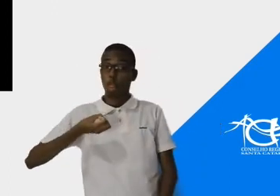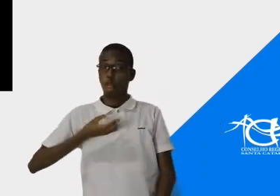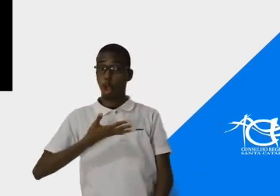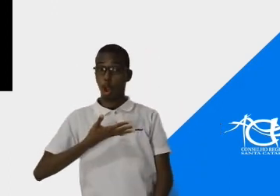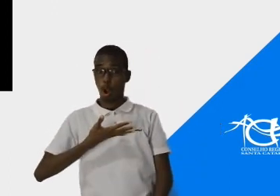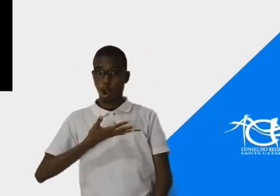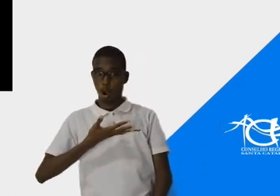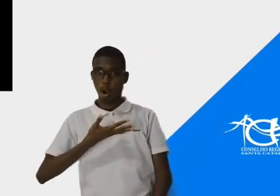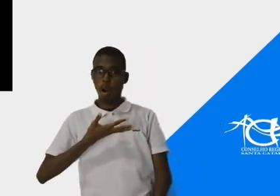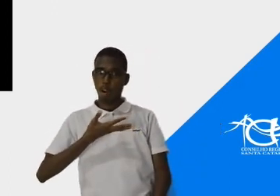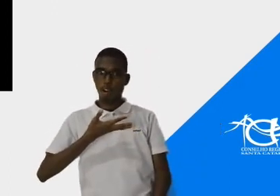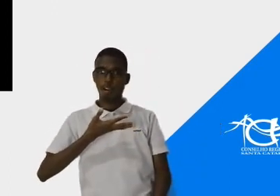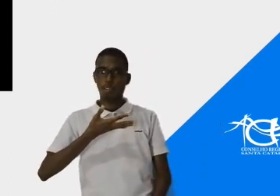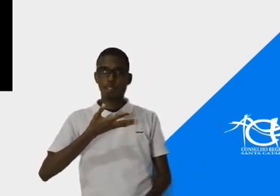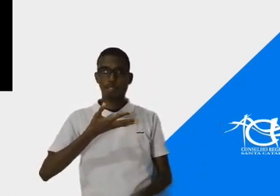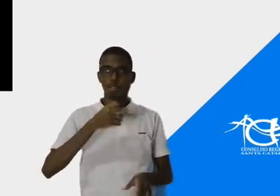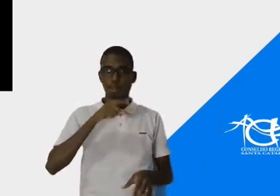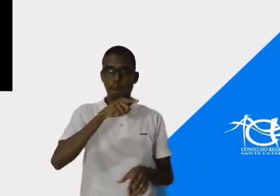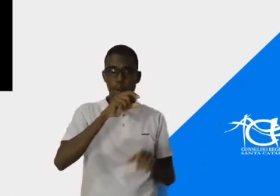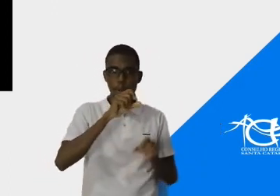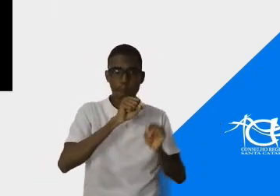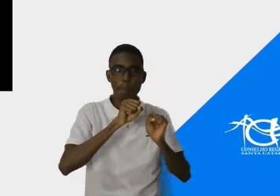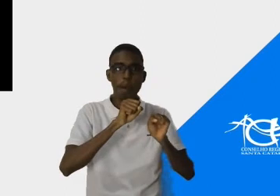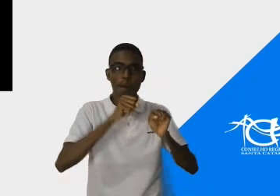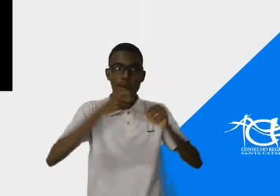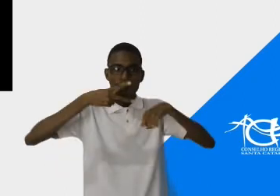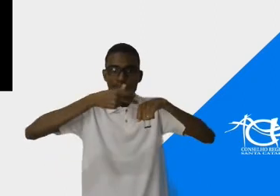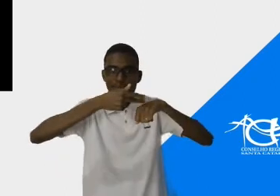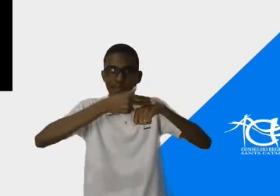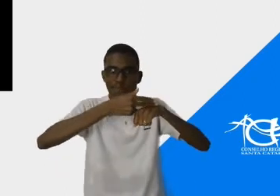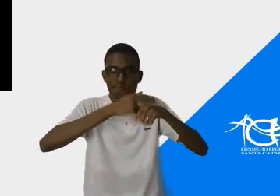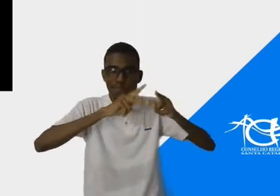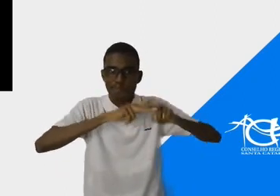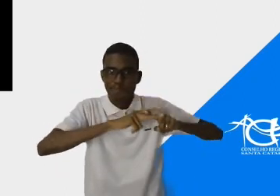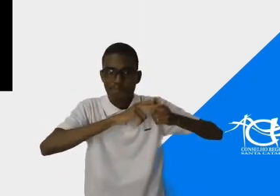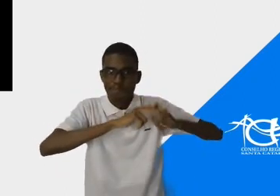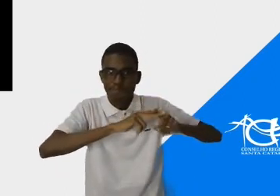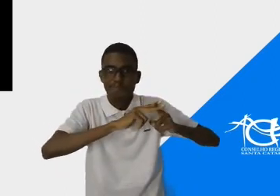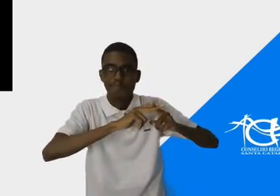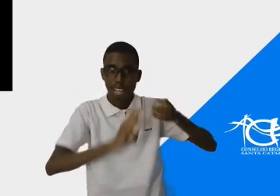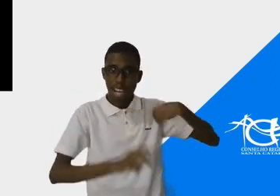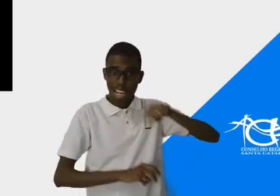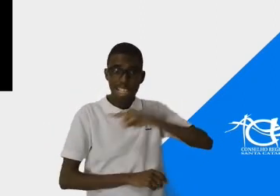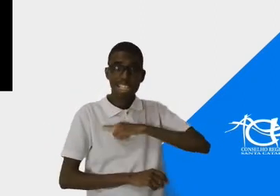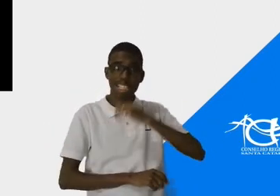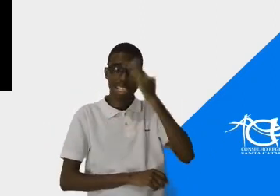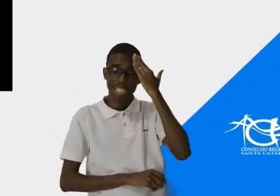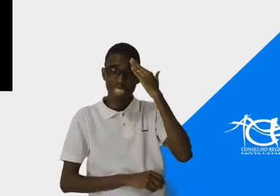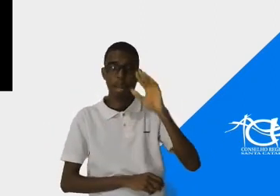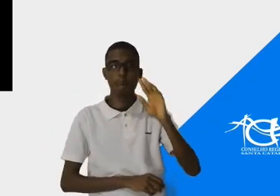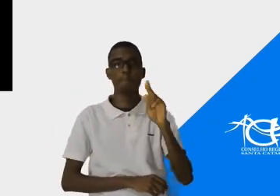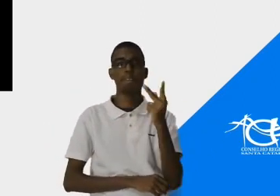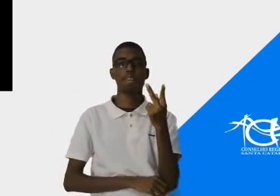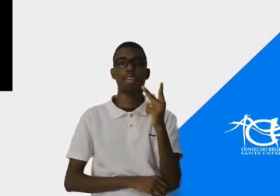indicação de remoção hipocampal. Sabemos que o hipocampo ele é super nobre em região de memória.